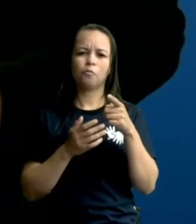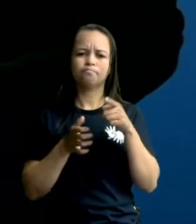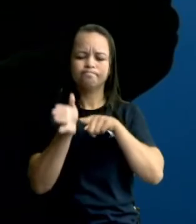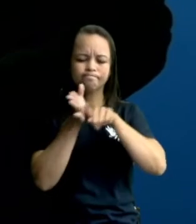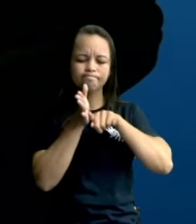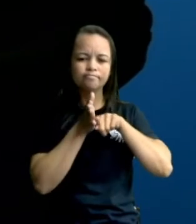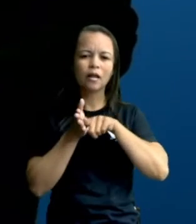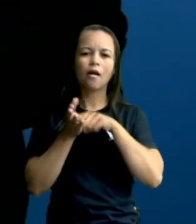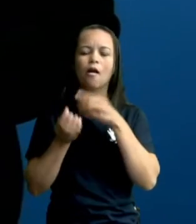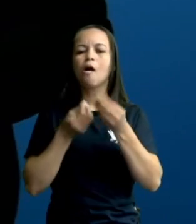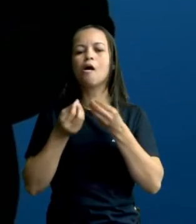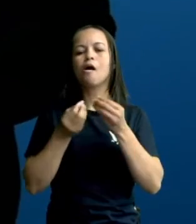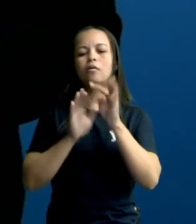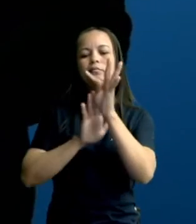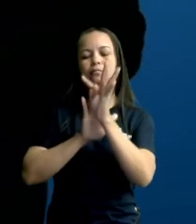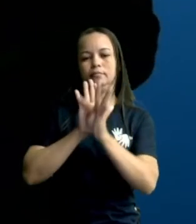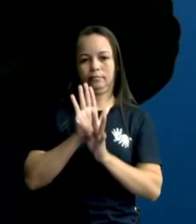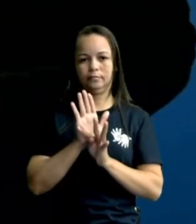esses textos